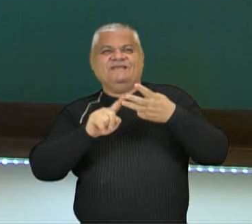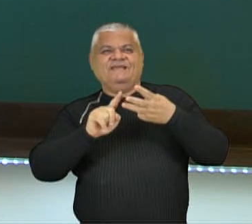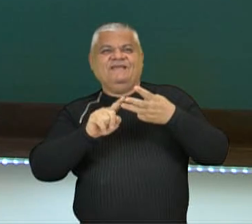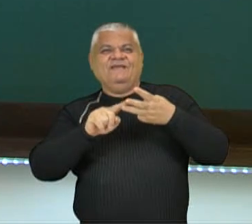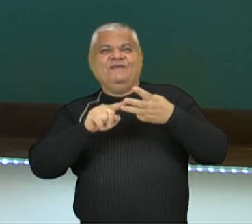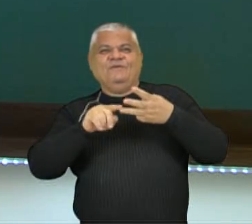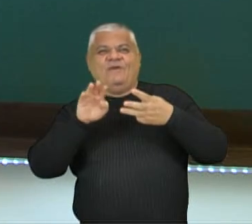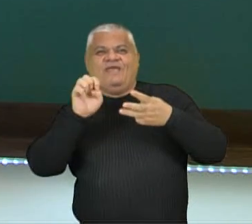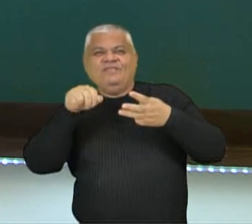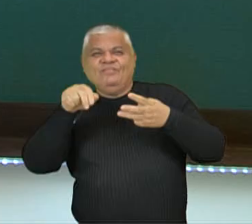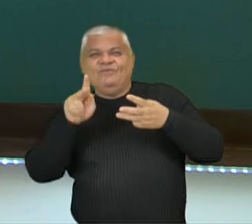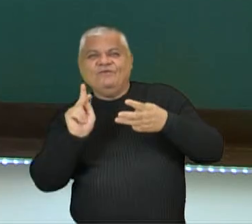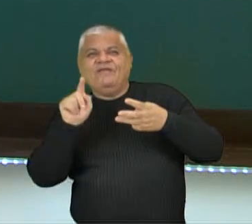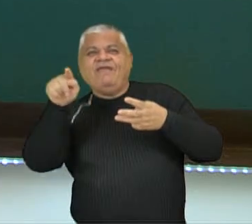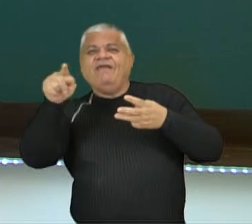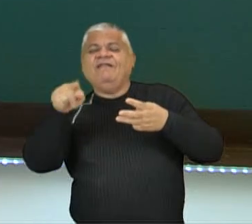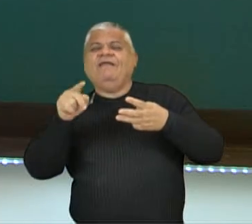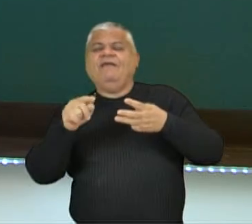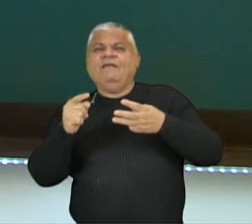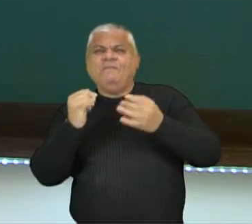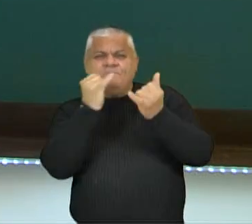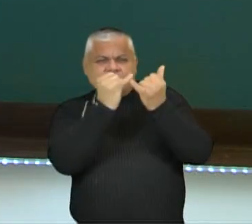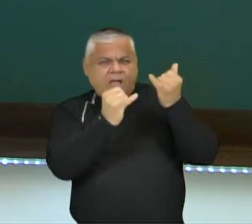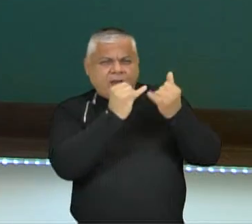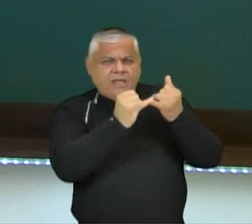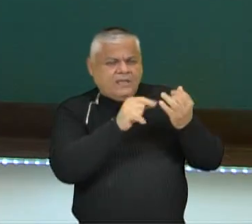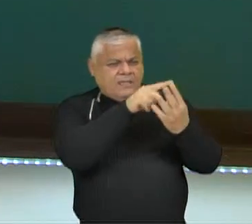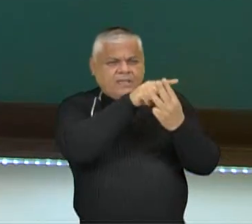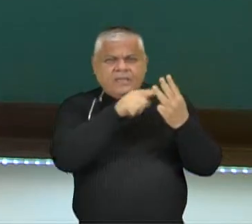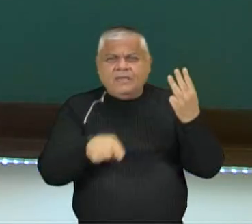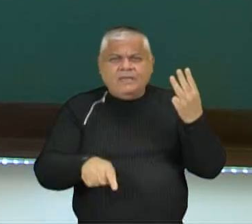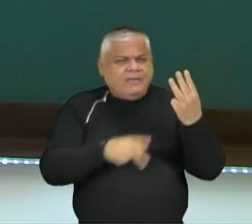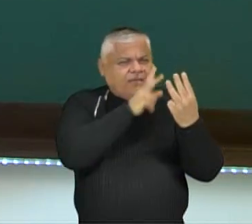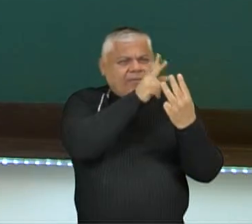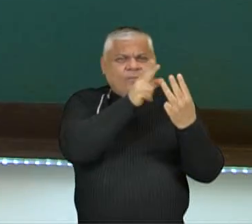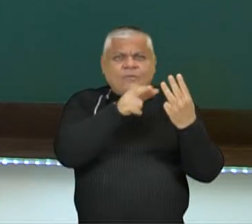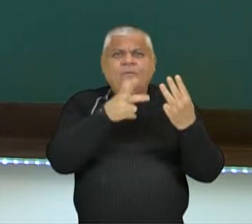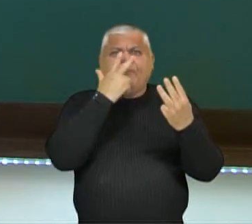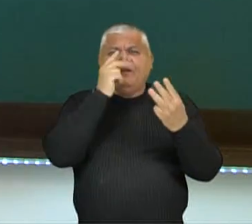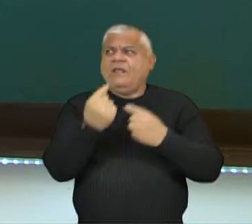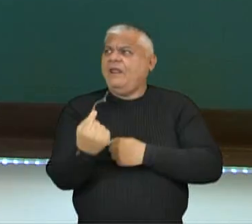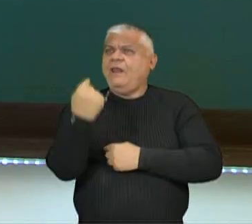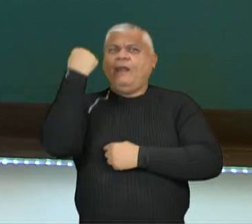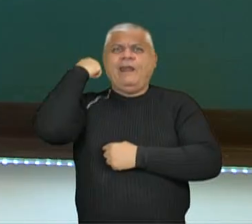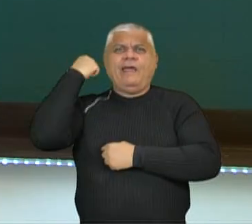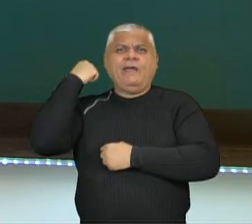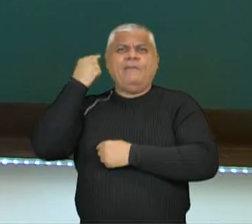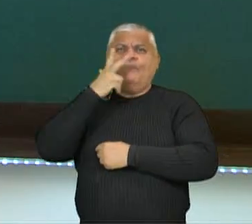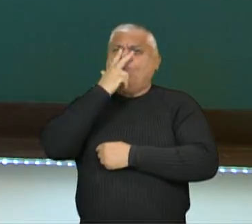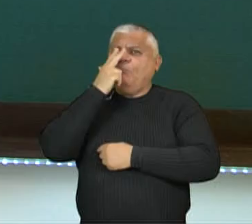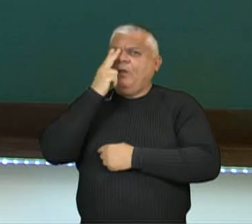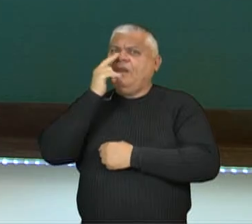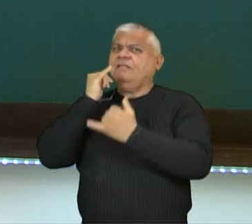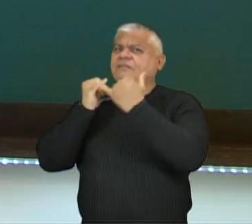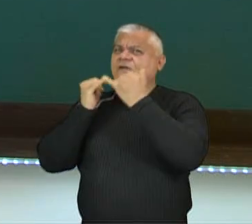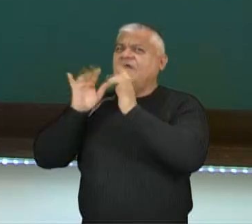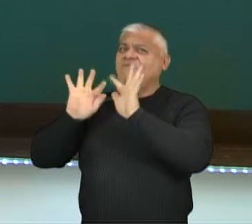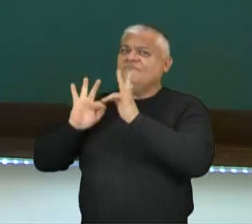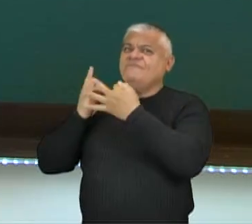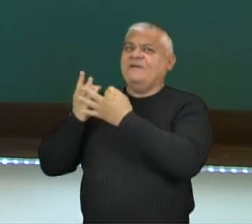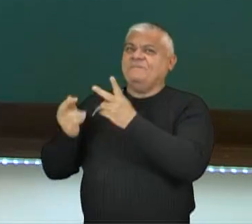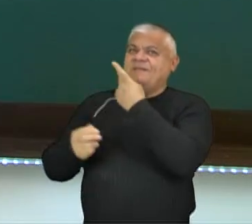parecidas, mostra que em um determinado momento, lá atrás, eles tiveram um ancestral comum. E aí, quando